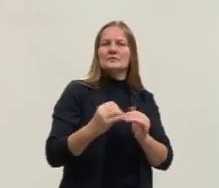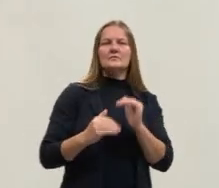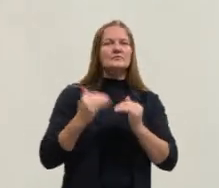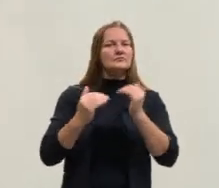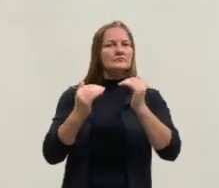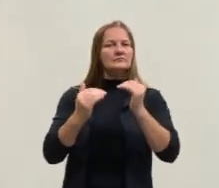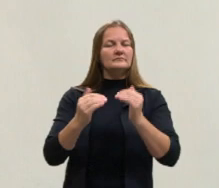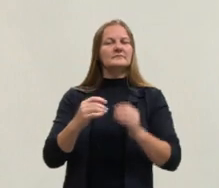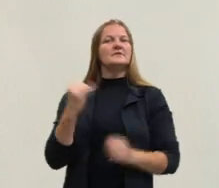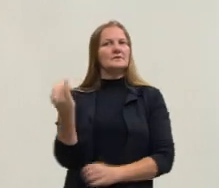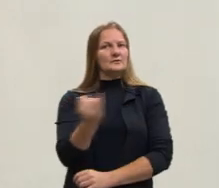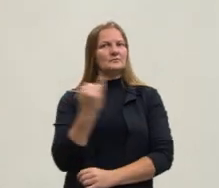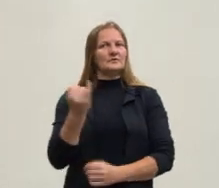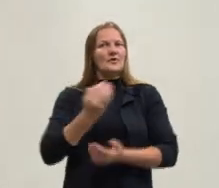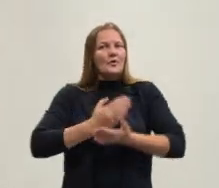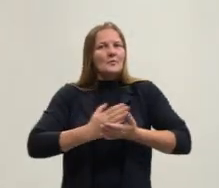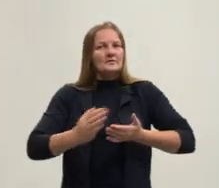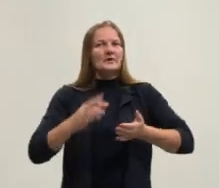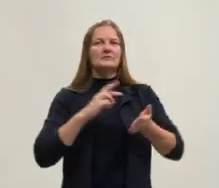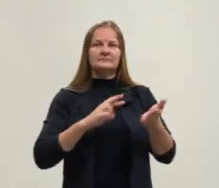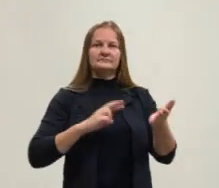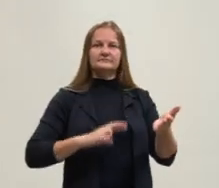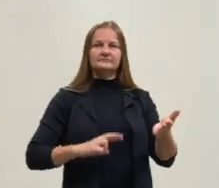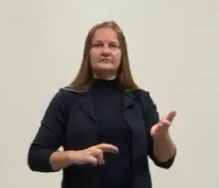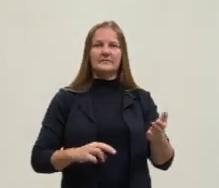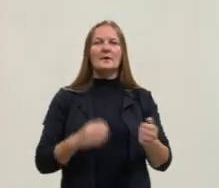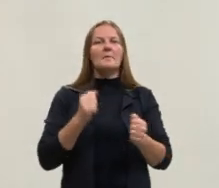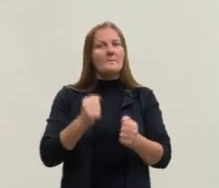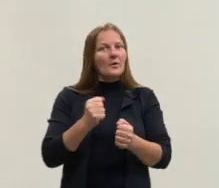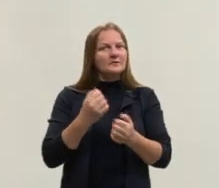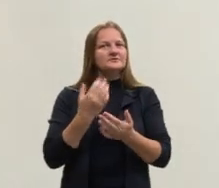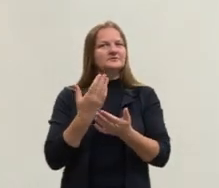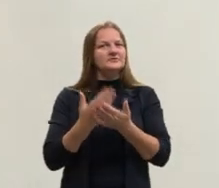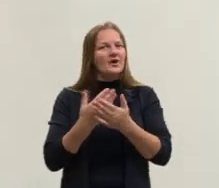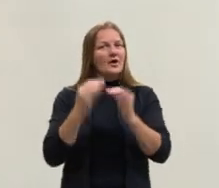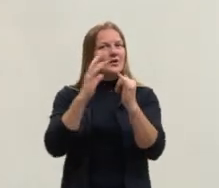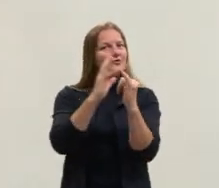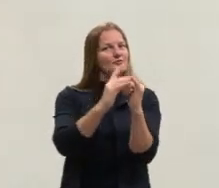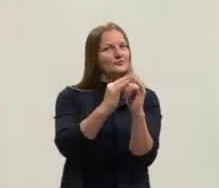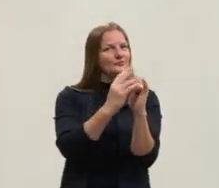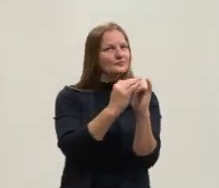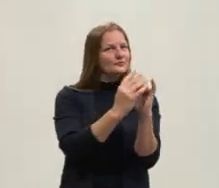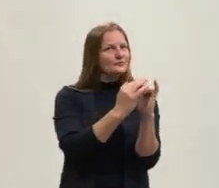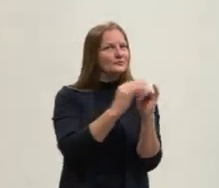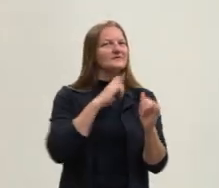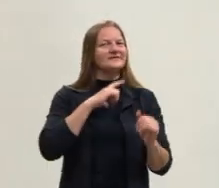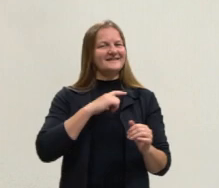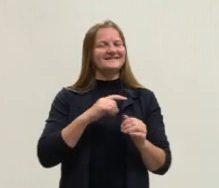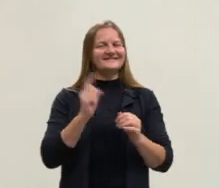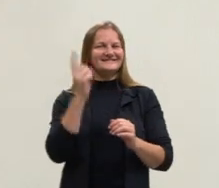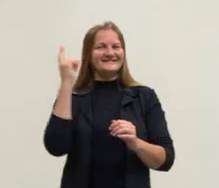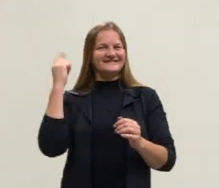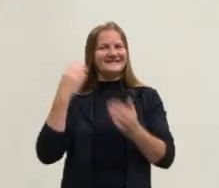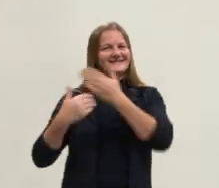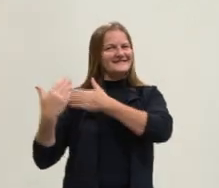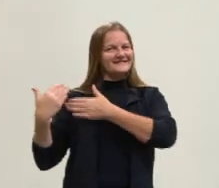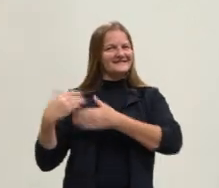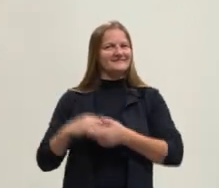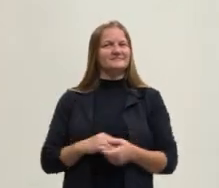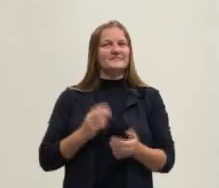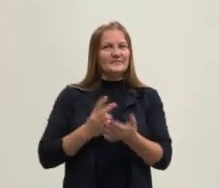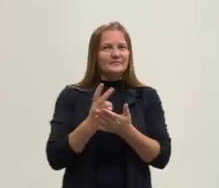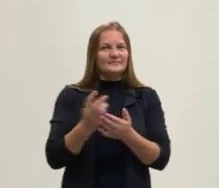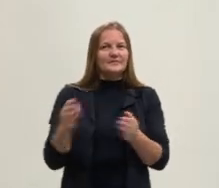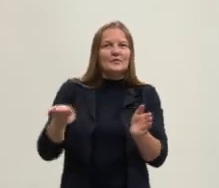elementos são importantes para começar o texto de redação acompanha nas aulas lá do YouTube que tem tudo certinho para dar seguimento